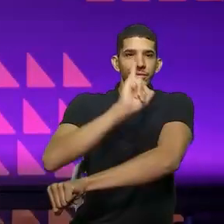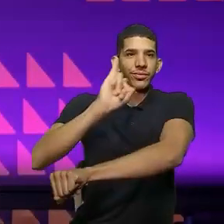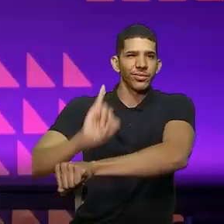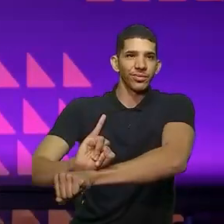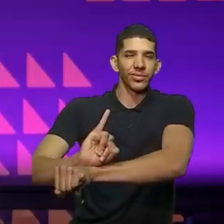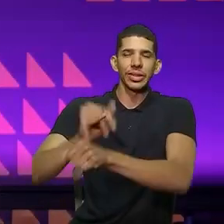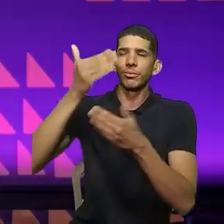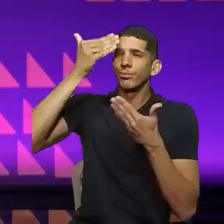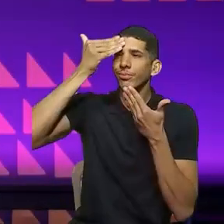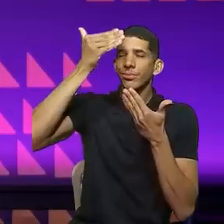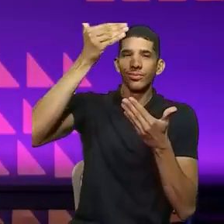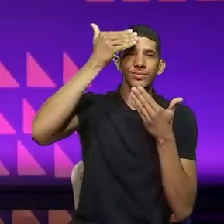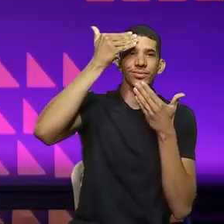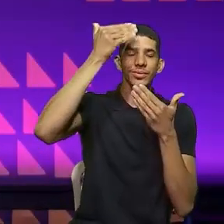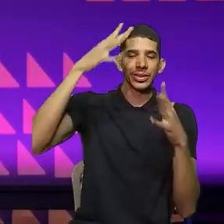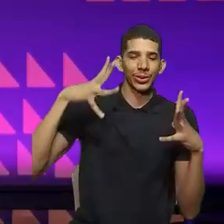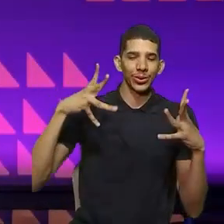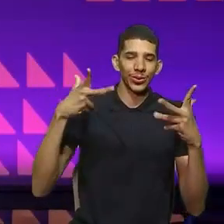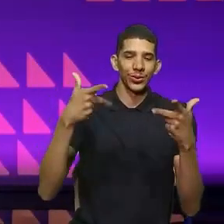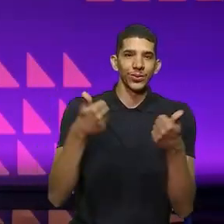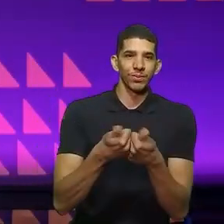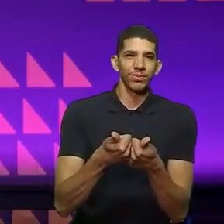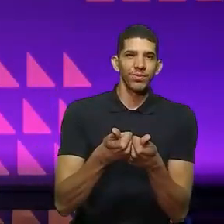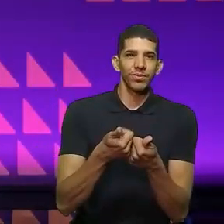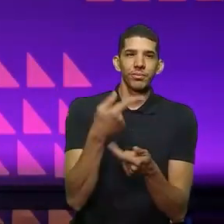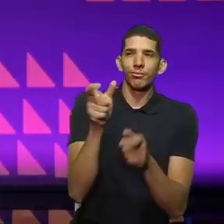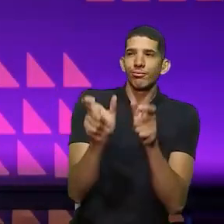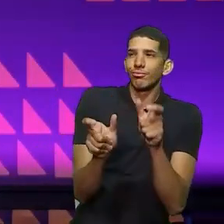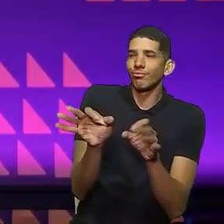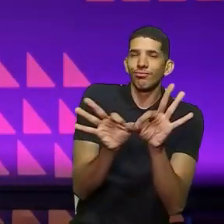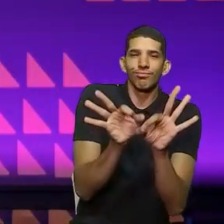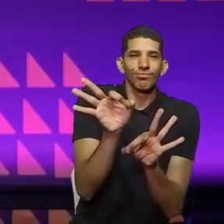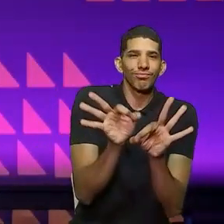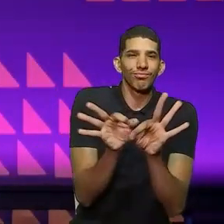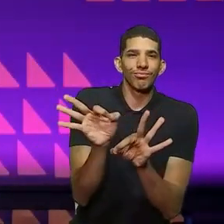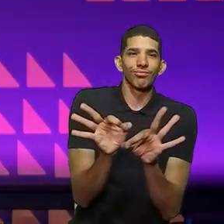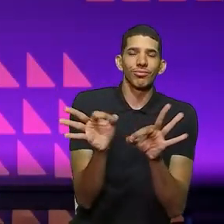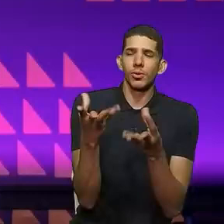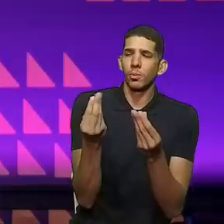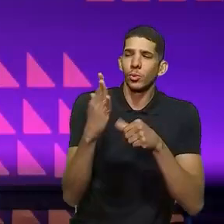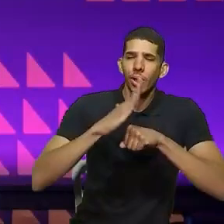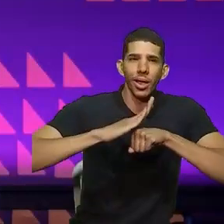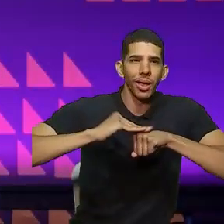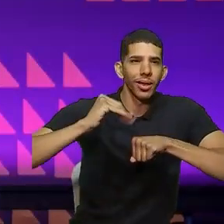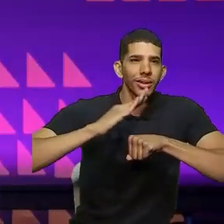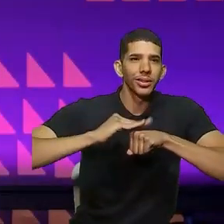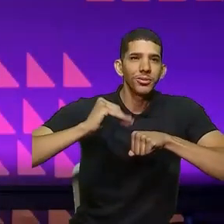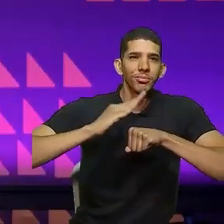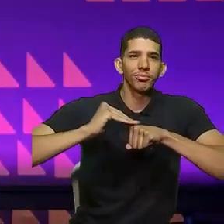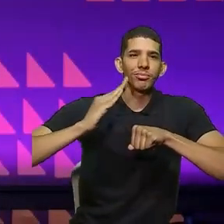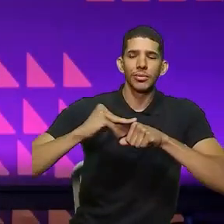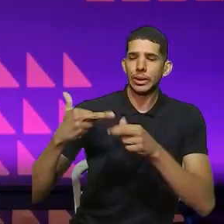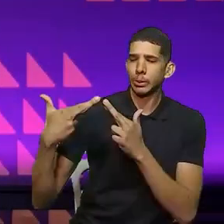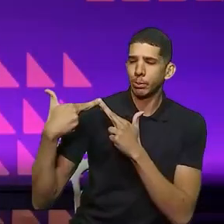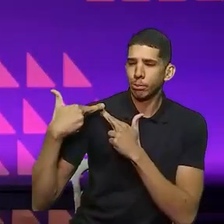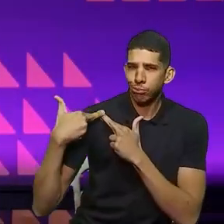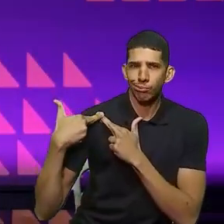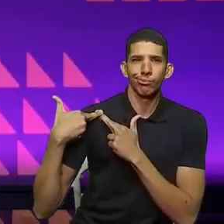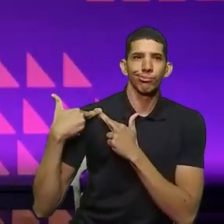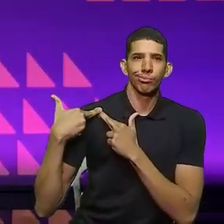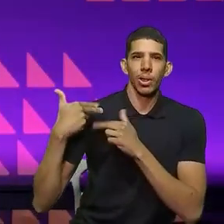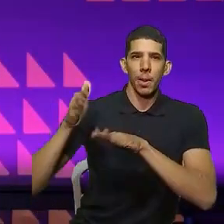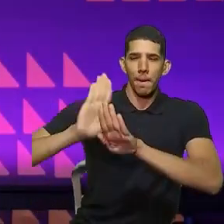Conceição Evaristo, uma mulher negra de cabelos grisalhos cacheados que lhe estão presos no alto da cabeça e são envoltos por um turbante